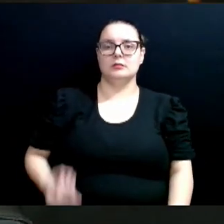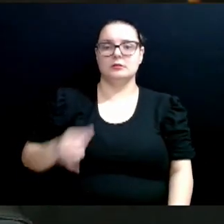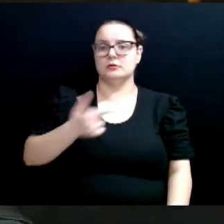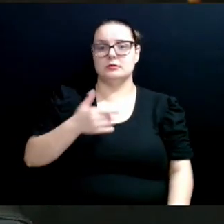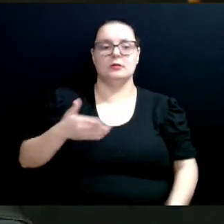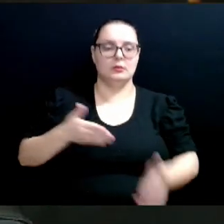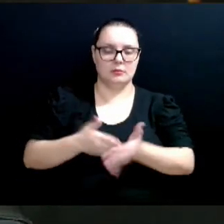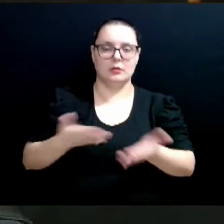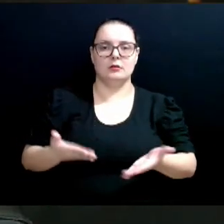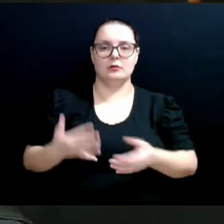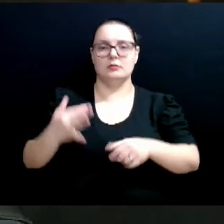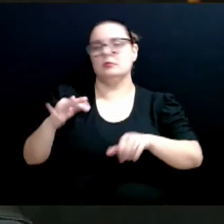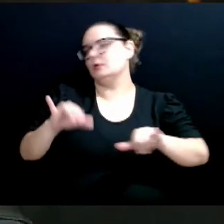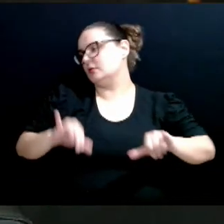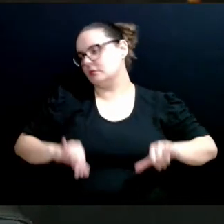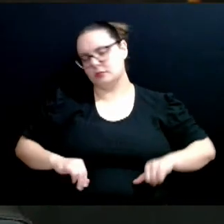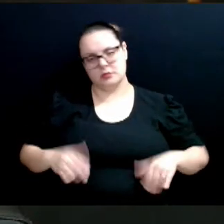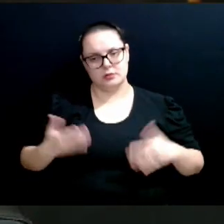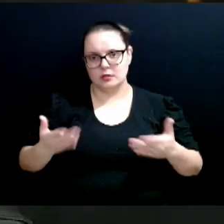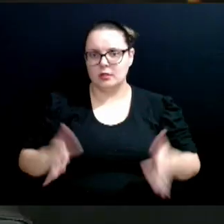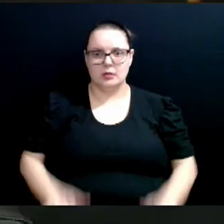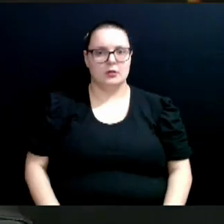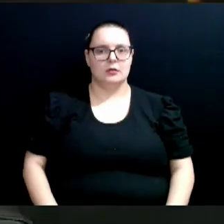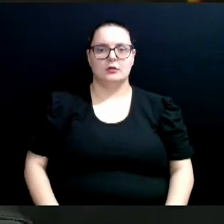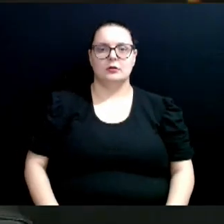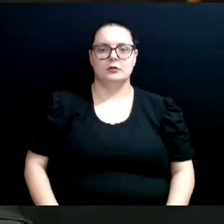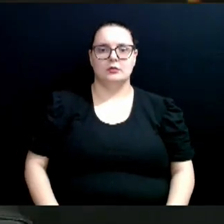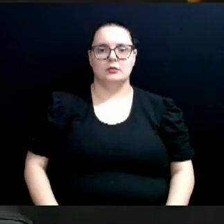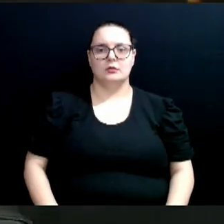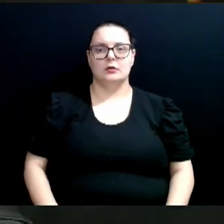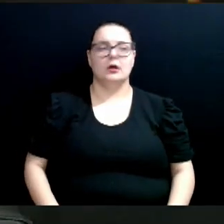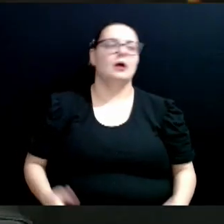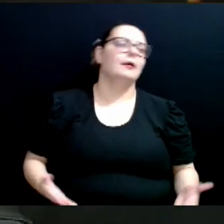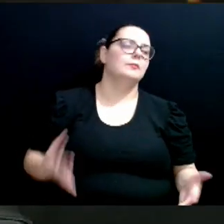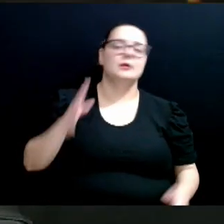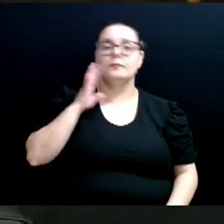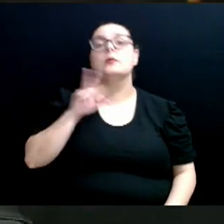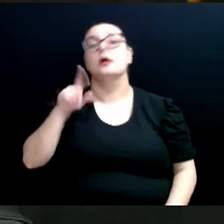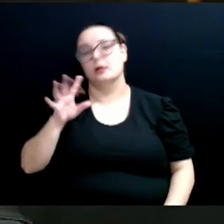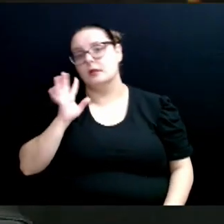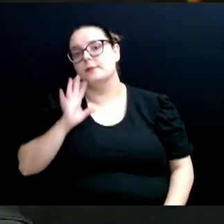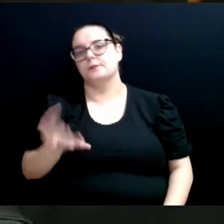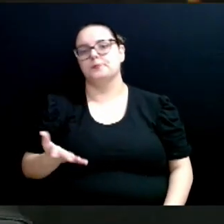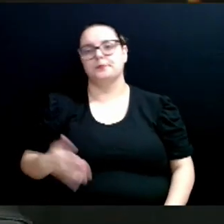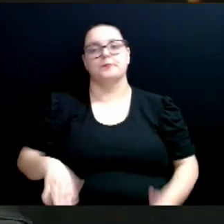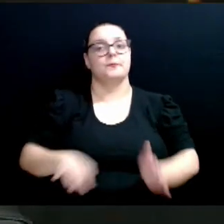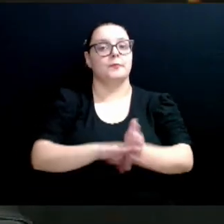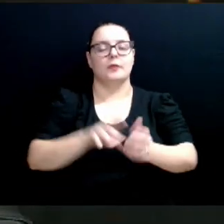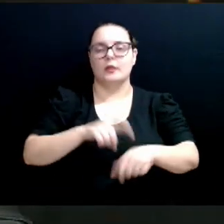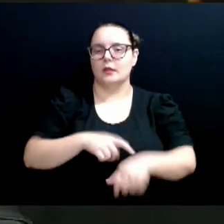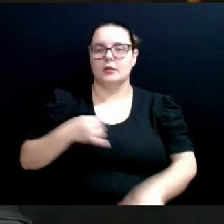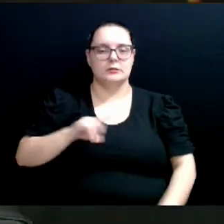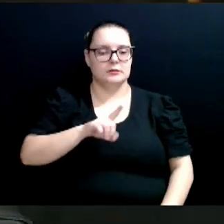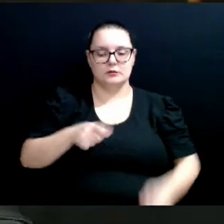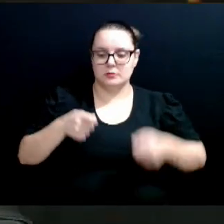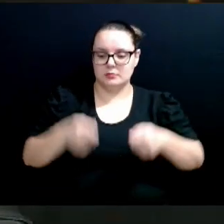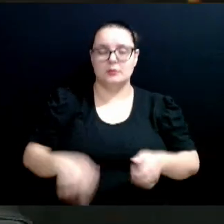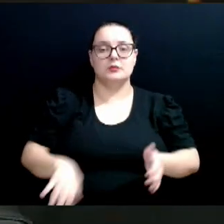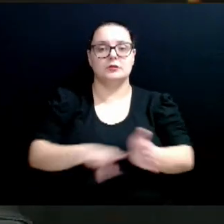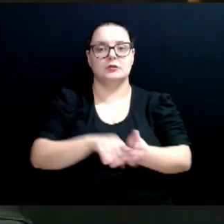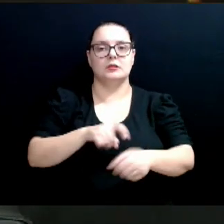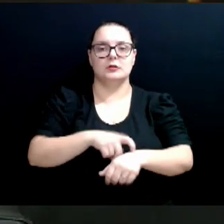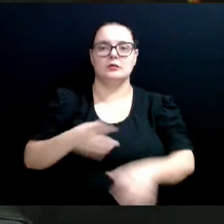sofrer, não adianta, sabe? Mas é legal, mas vai chegar um momento, se você não impõe, vai chegar um momento que